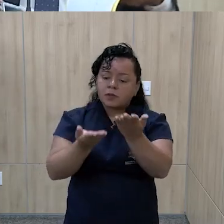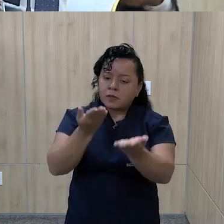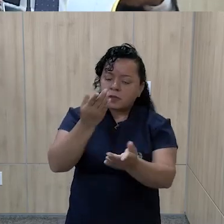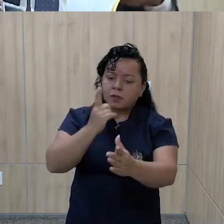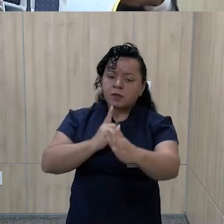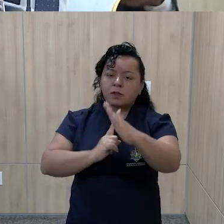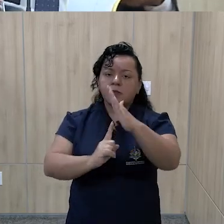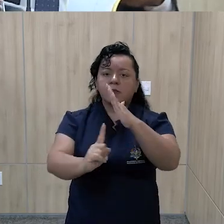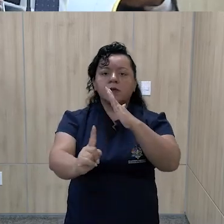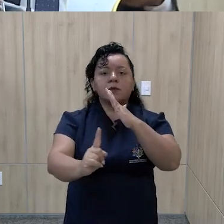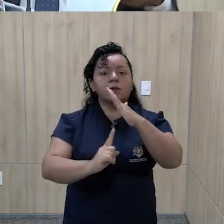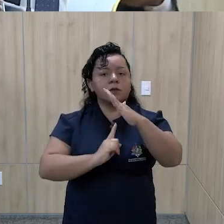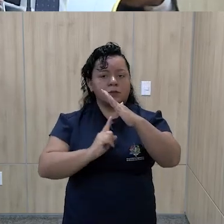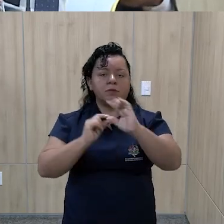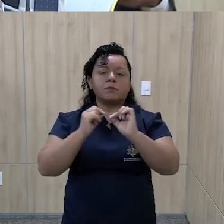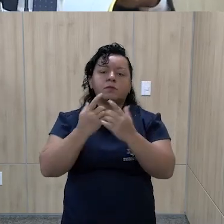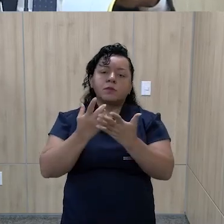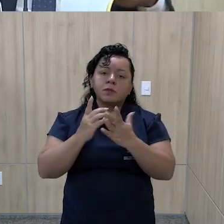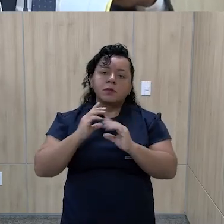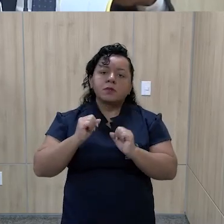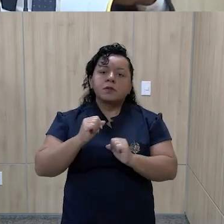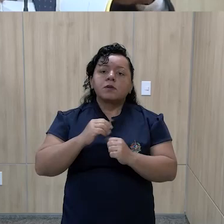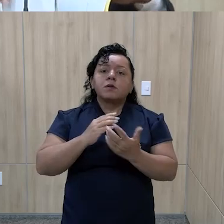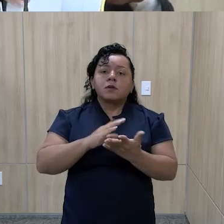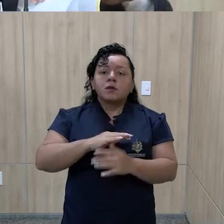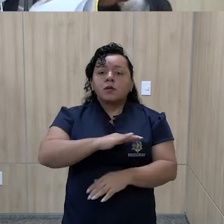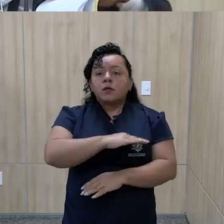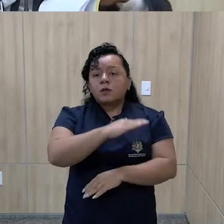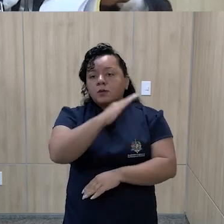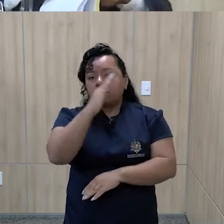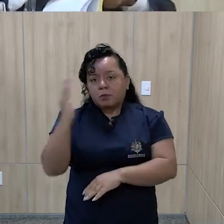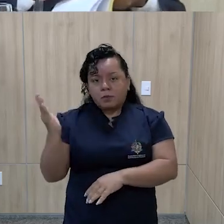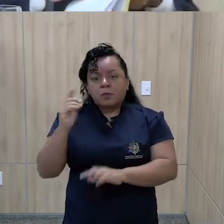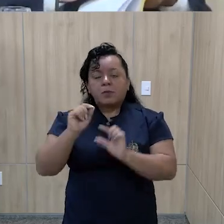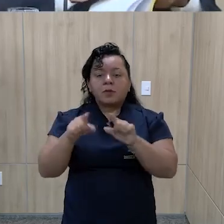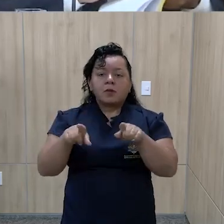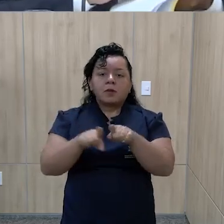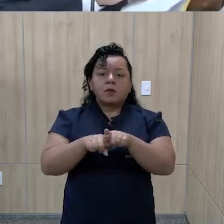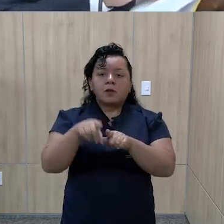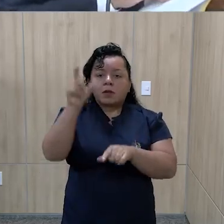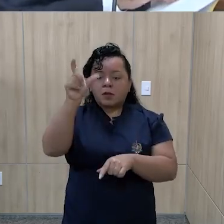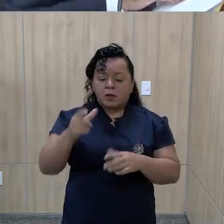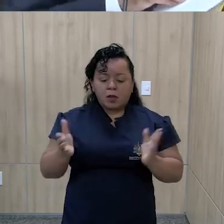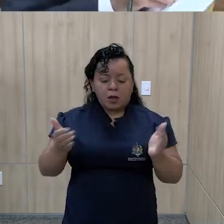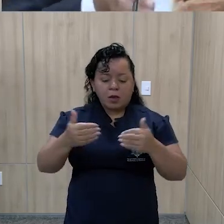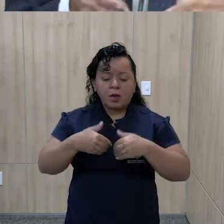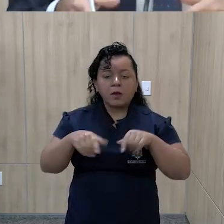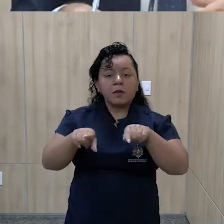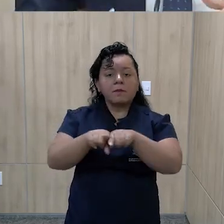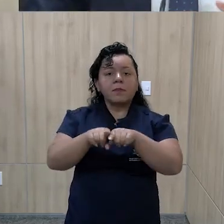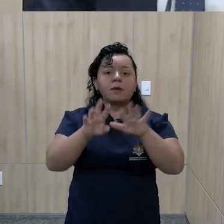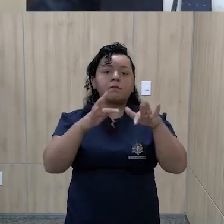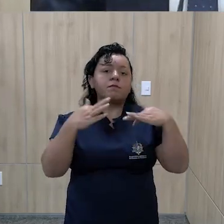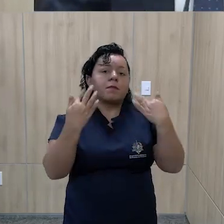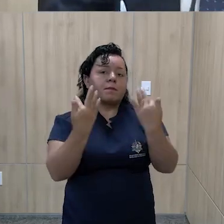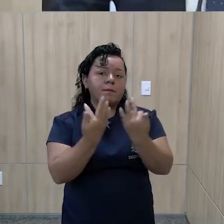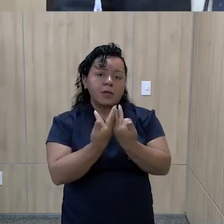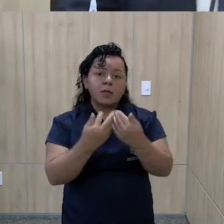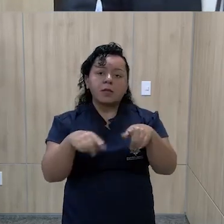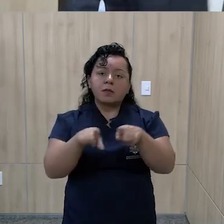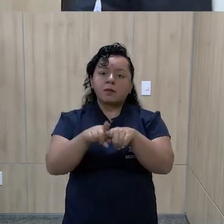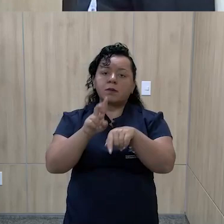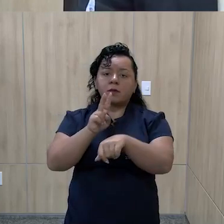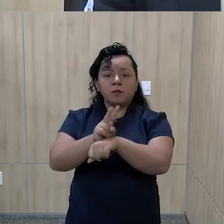a pessoa com espectro autista e também um apoio a família e aos cuidadores